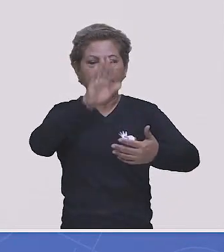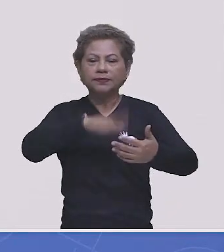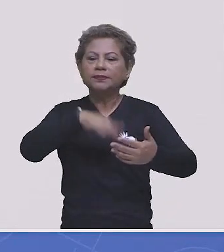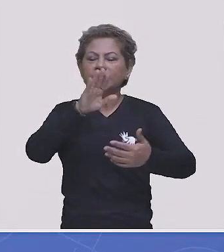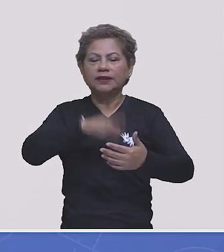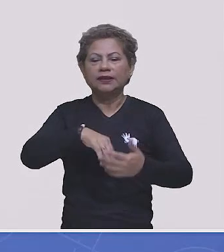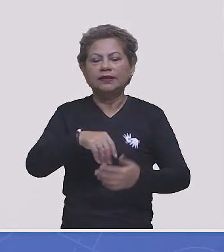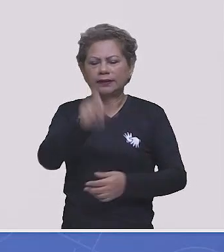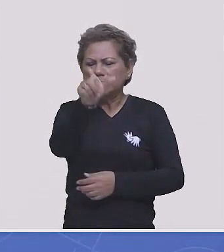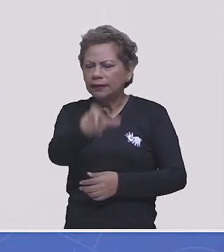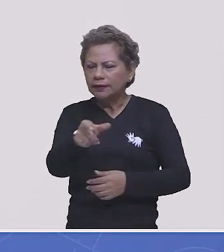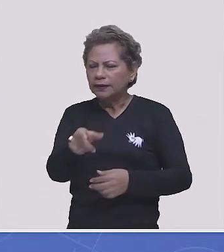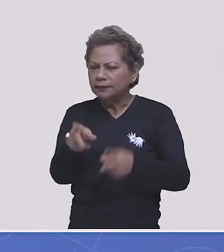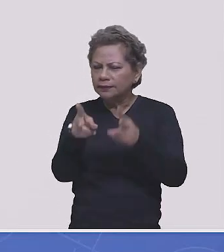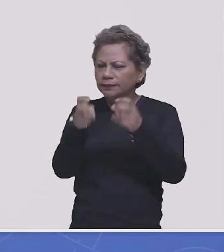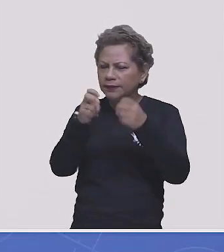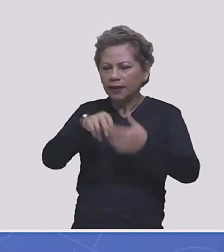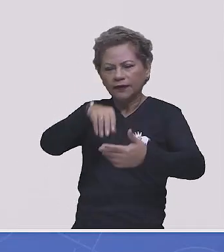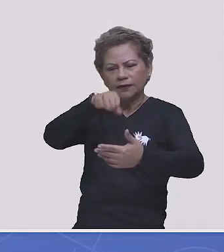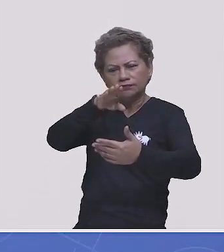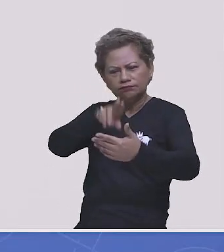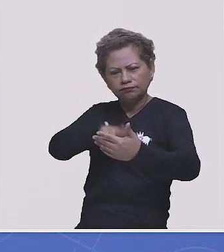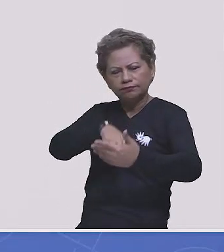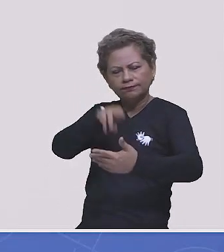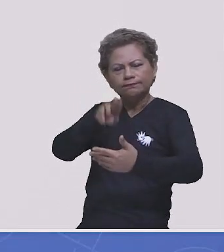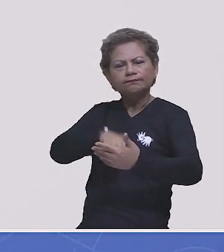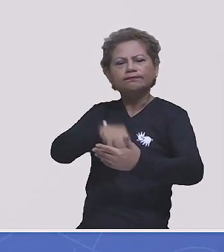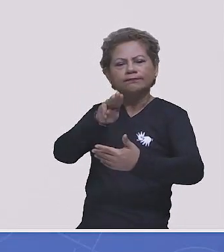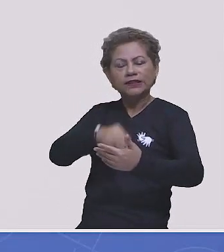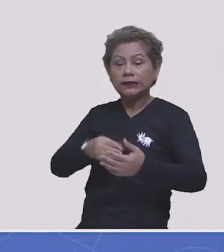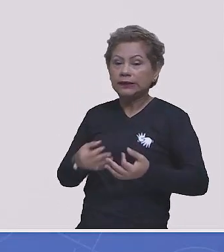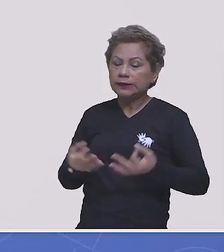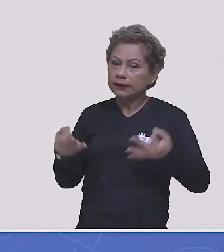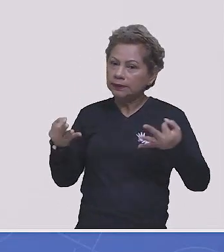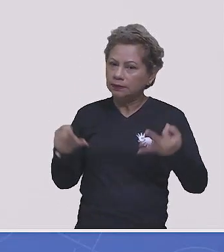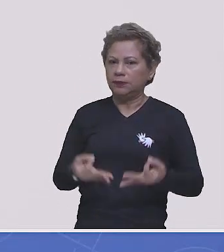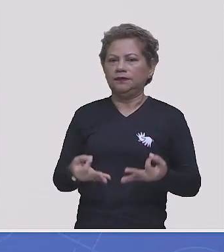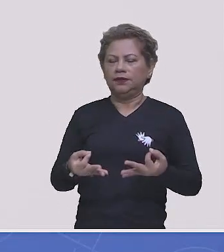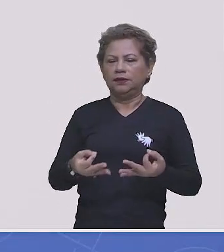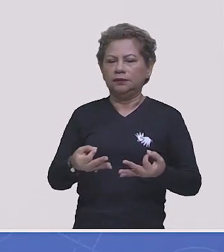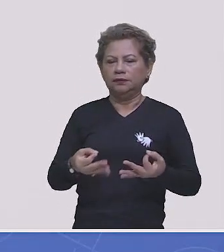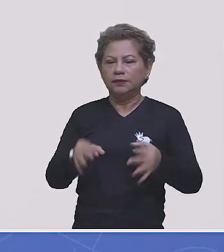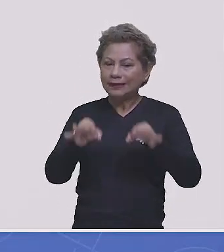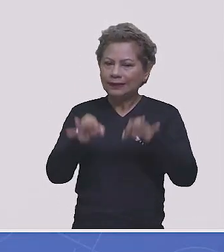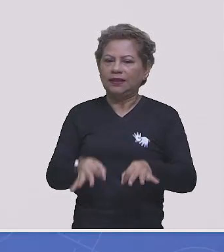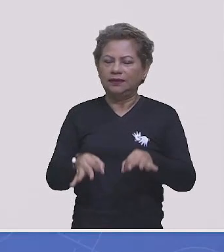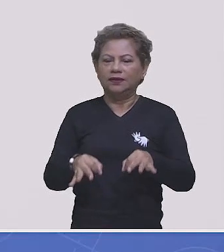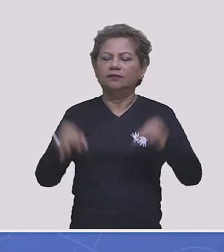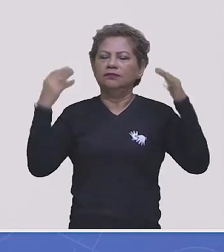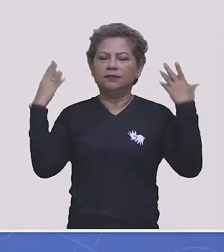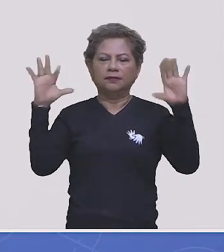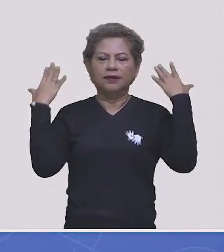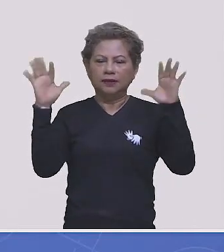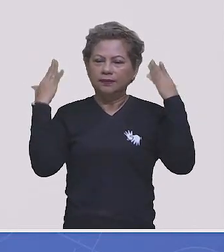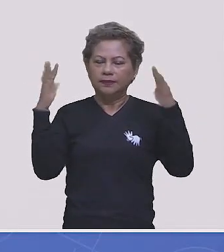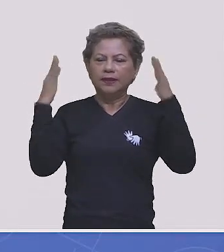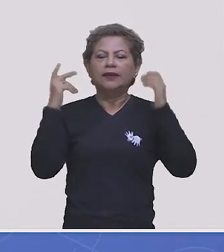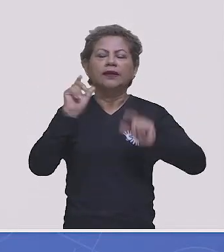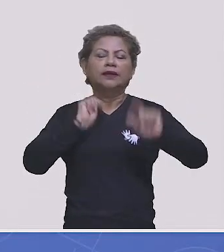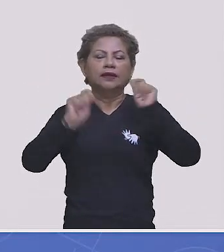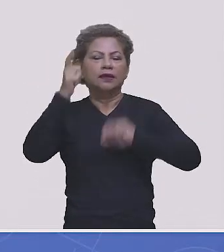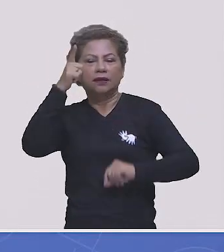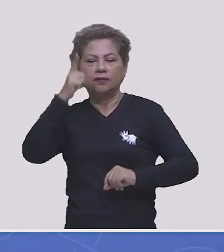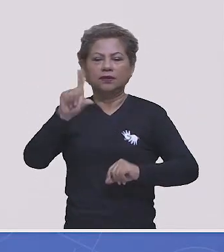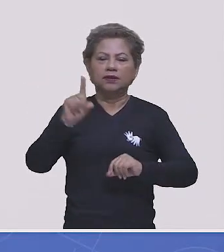obras, ele tinha que seguir essas características da lei da frontalidade. Certo? Então, parabéns para os que acertaram, os que erraram não